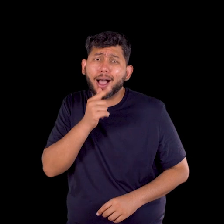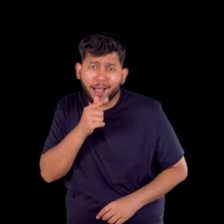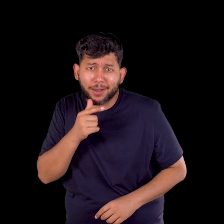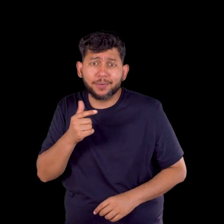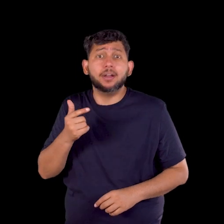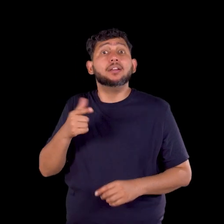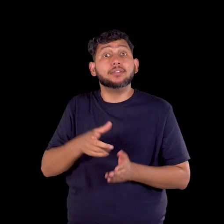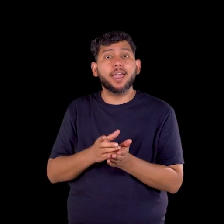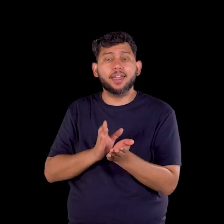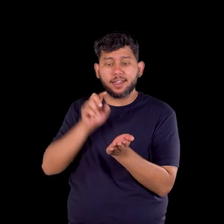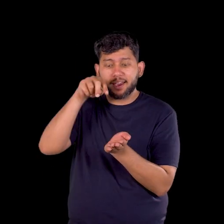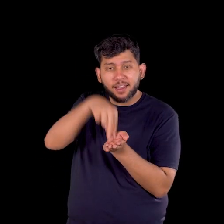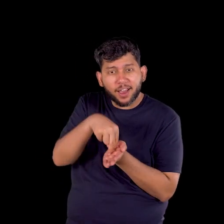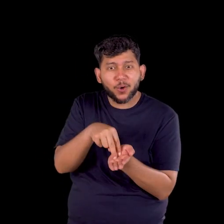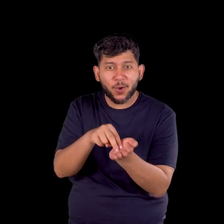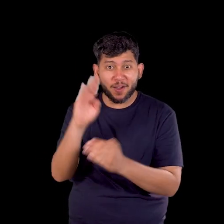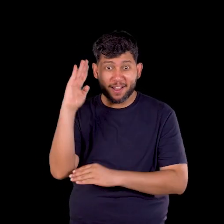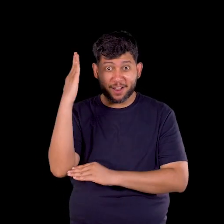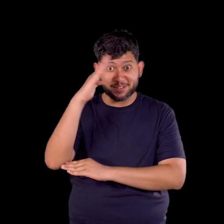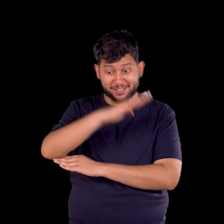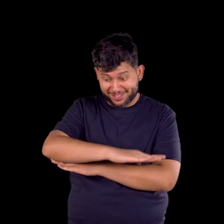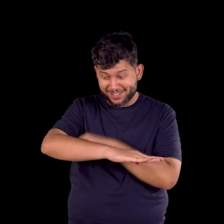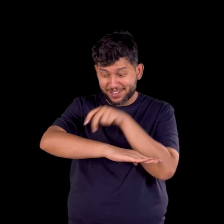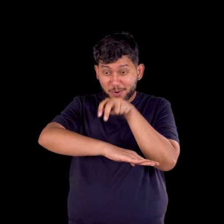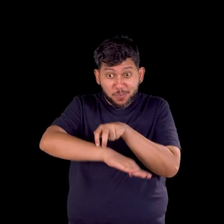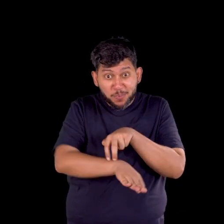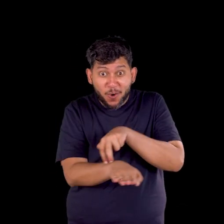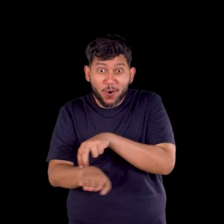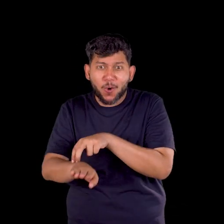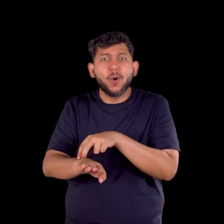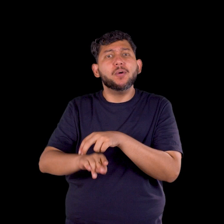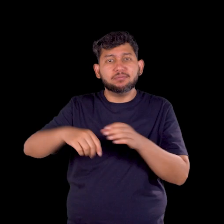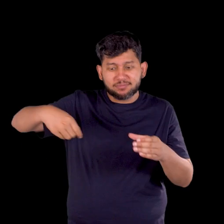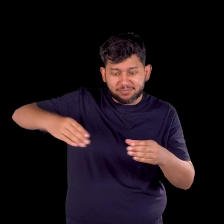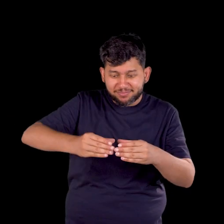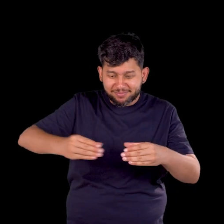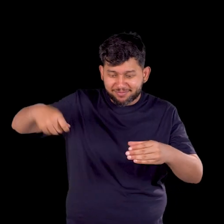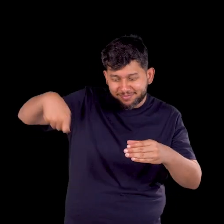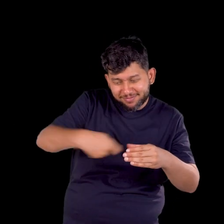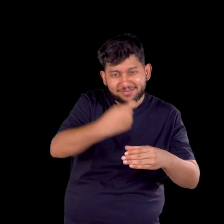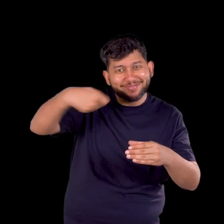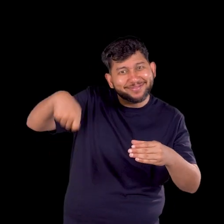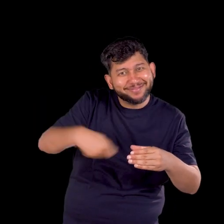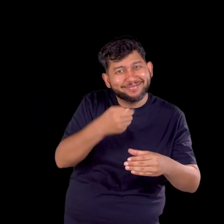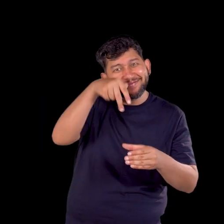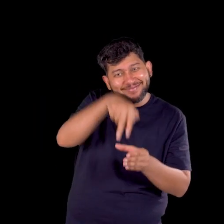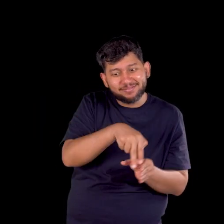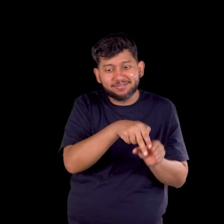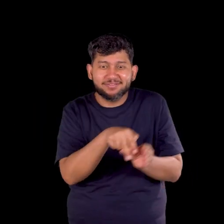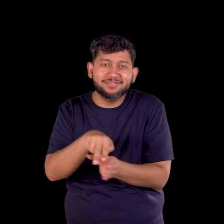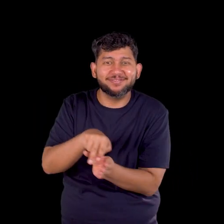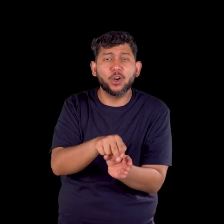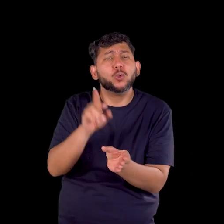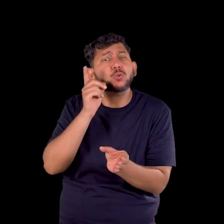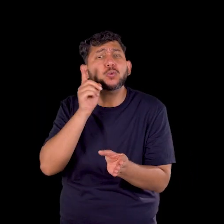e suas canoas escavadas em troncos, brincando todo dia nos rios e de lá, já como adultos, tirando